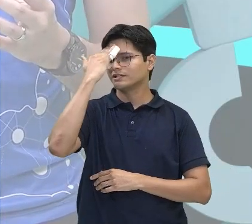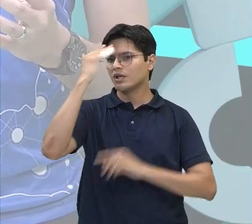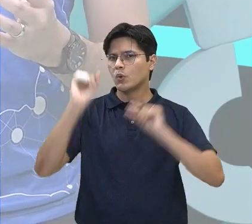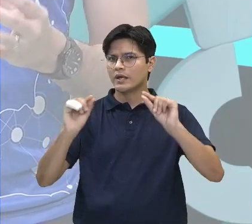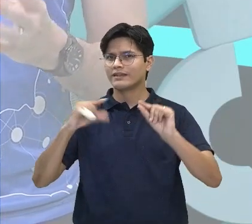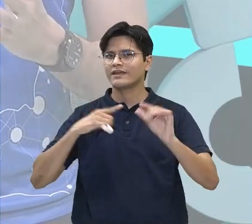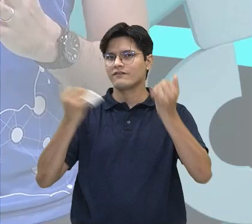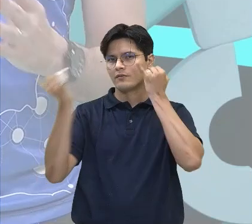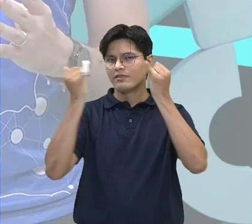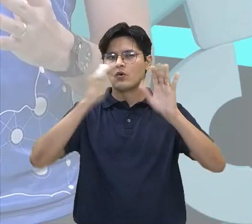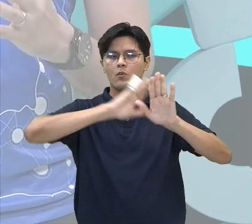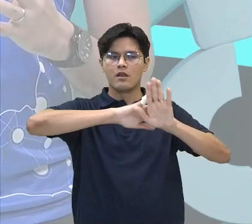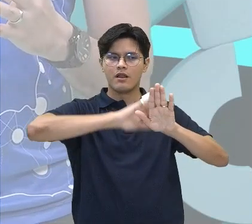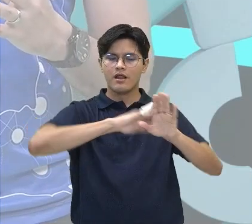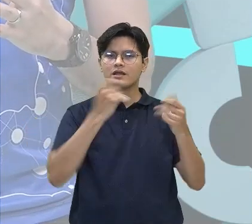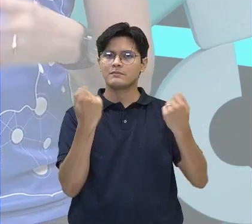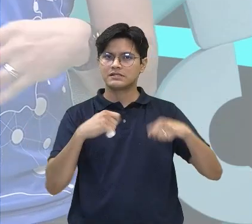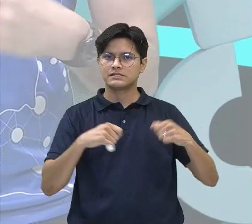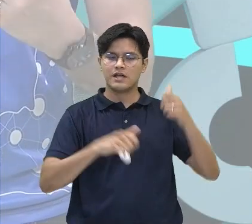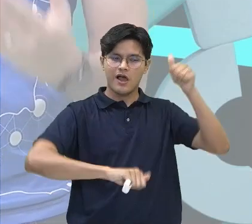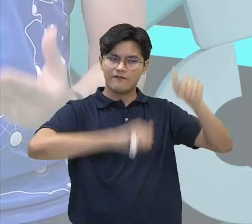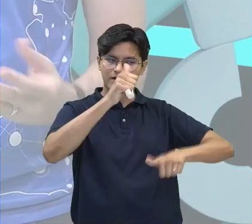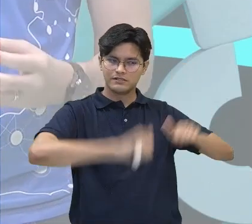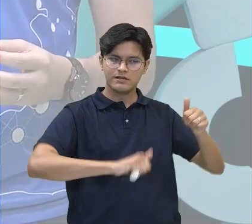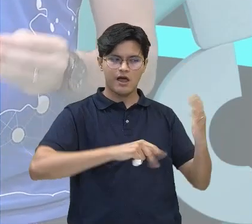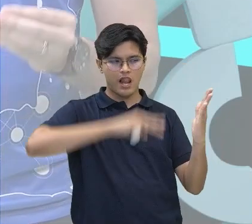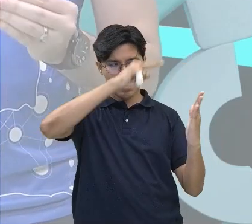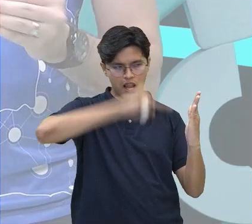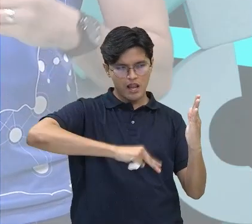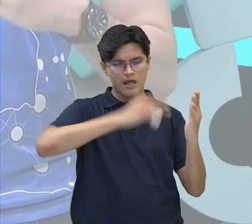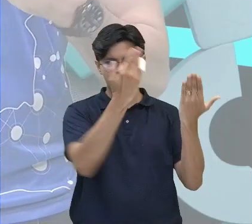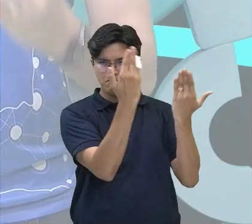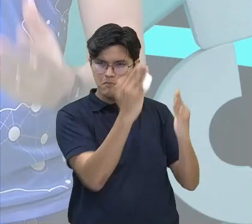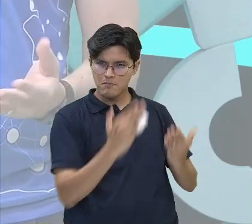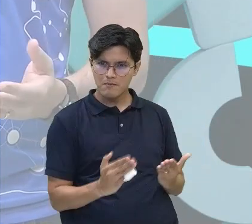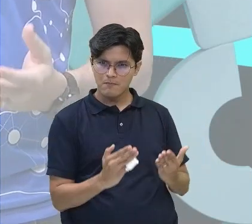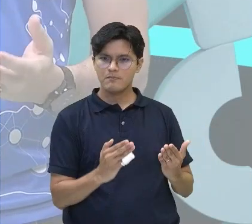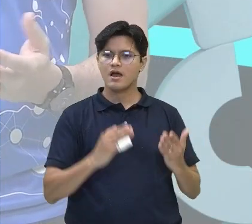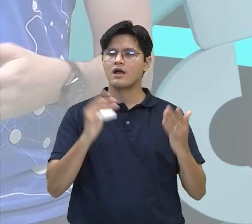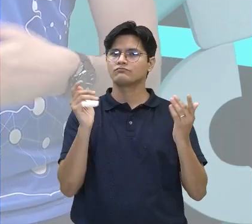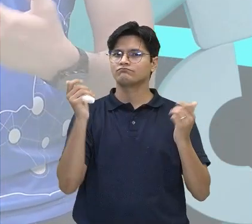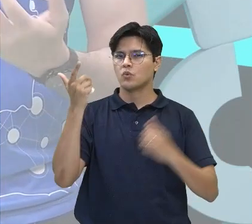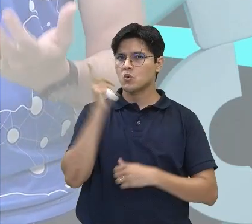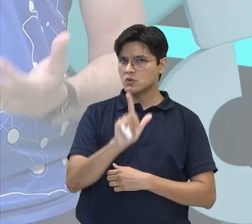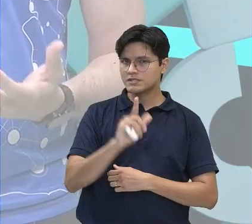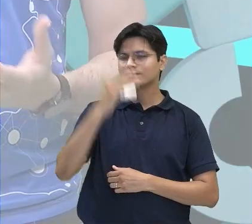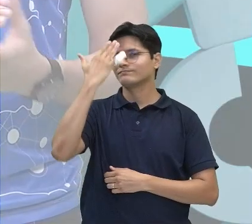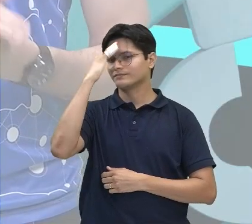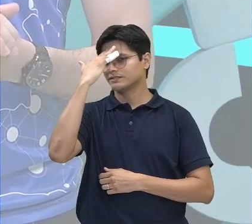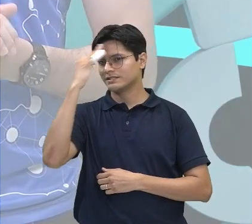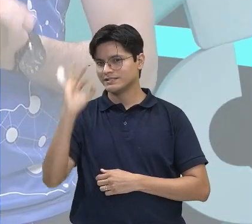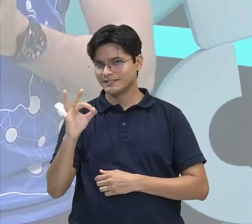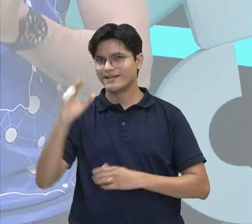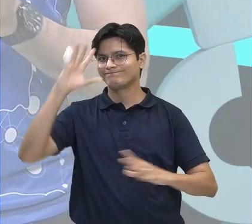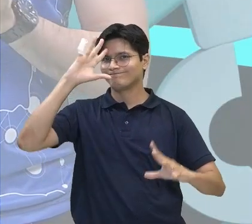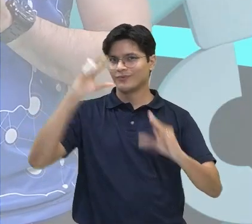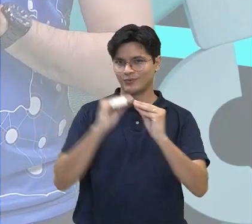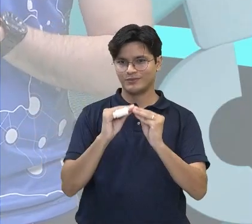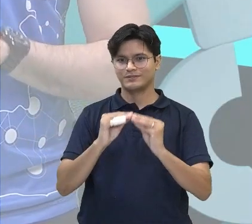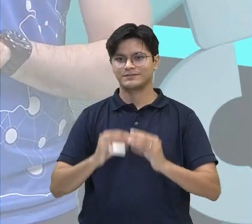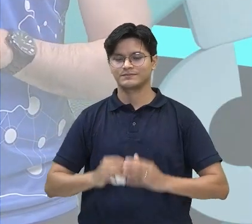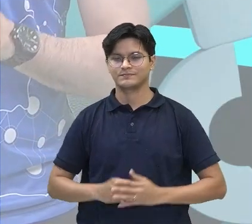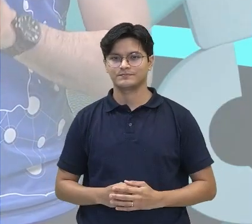significação. E a gente precisa saber ler, a gente precisa encontrar essas informações e interpretar para retirar